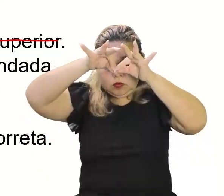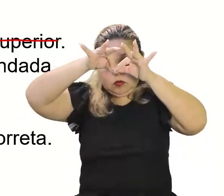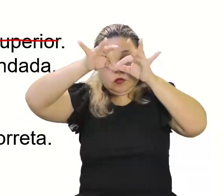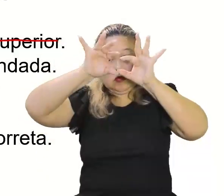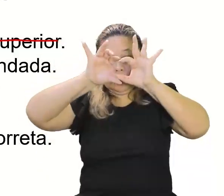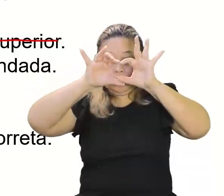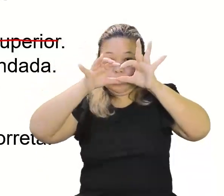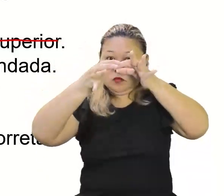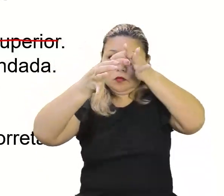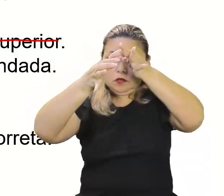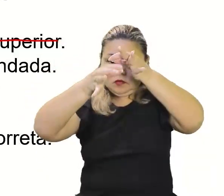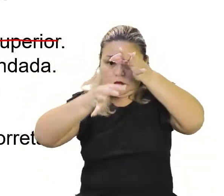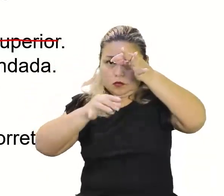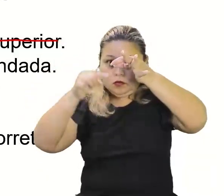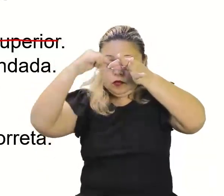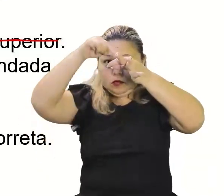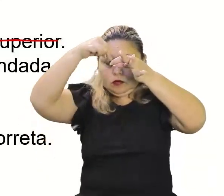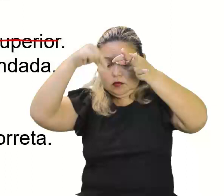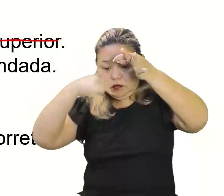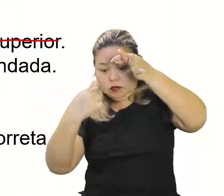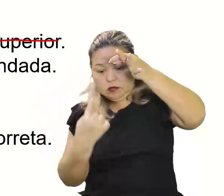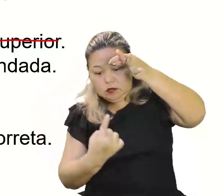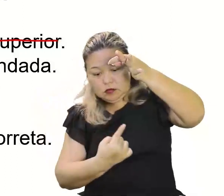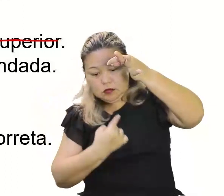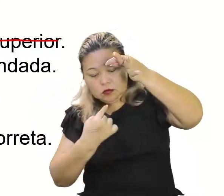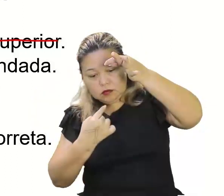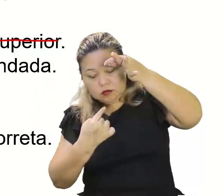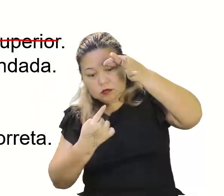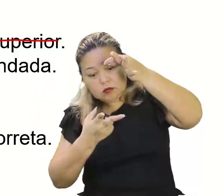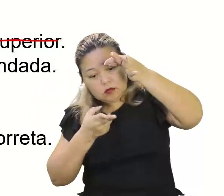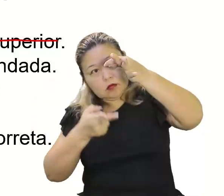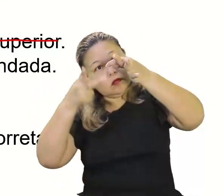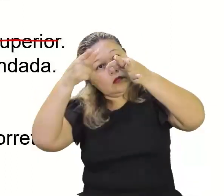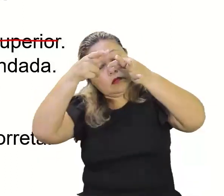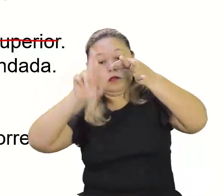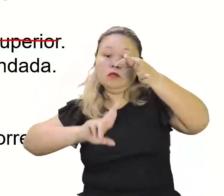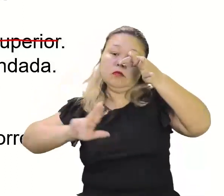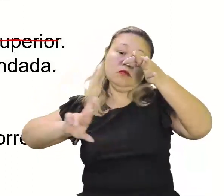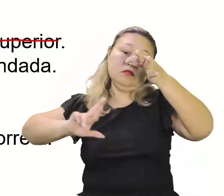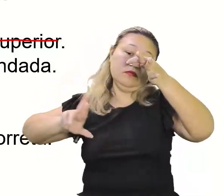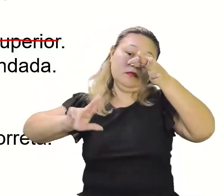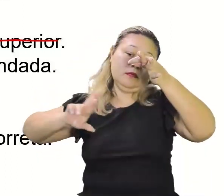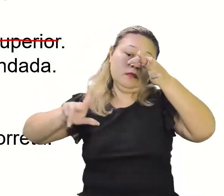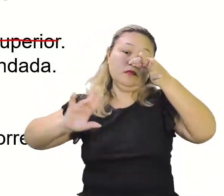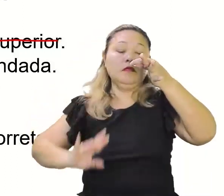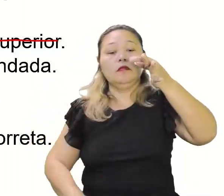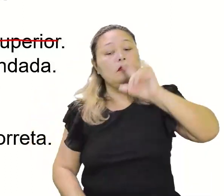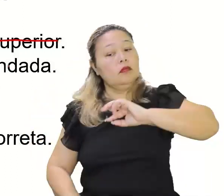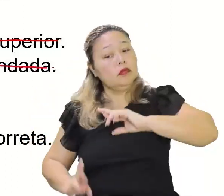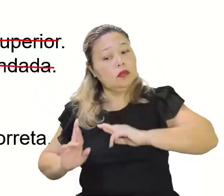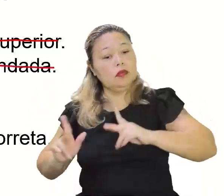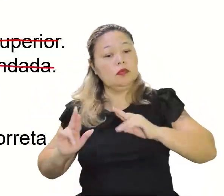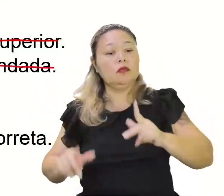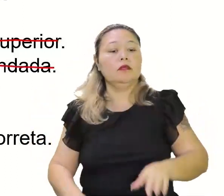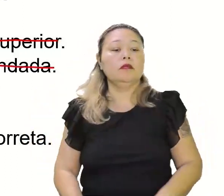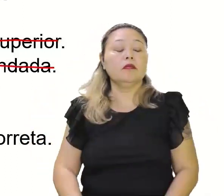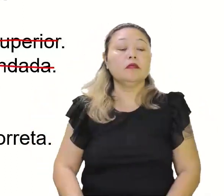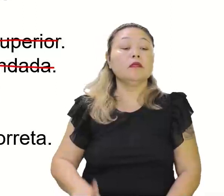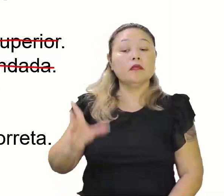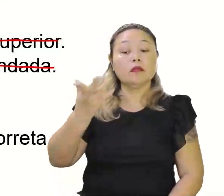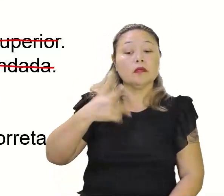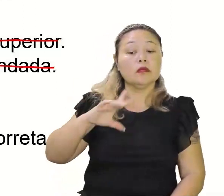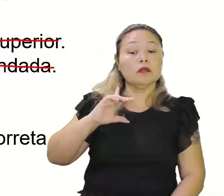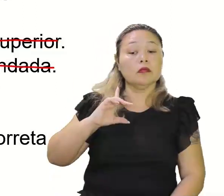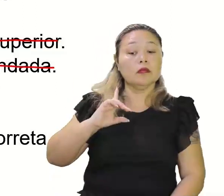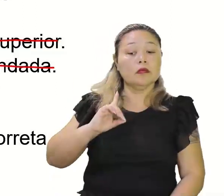já tem duas bases iguais, né? Então, tá bem diferente, né? Tá diferente. Então, acho que não Então, é cilindro também. Ó,